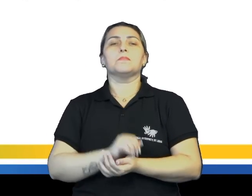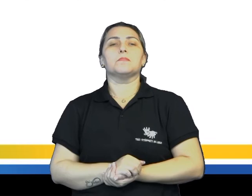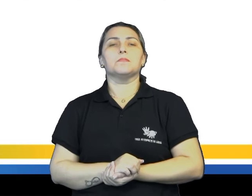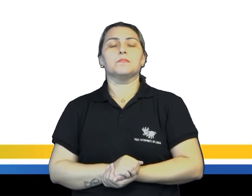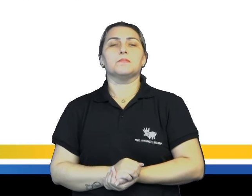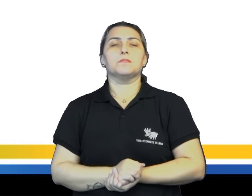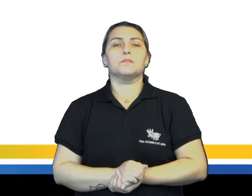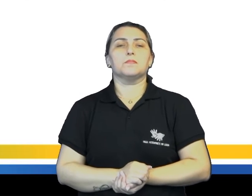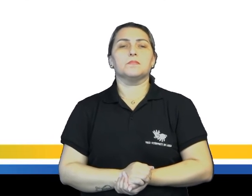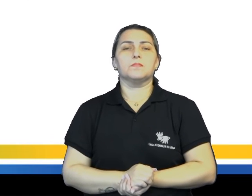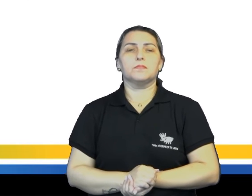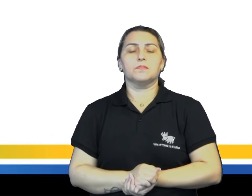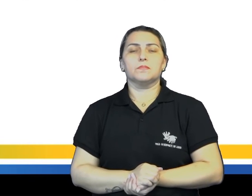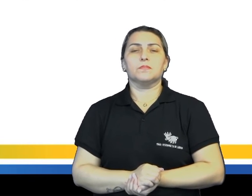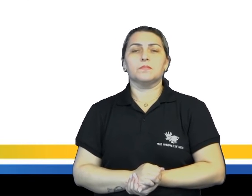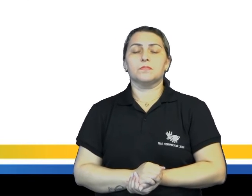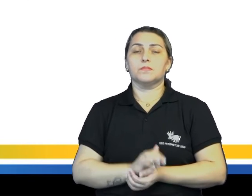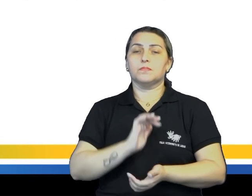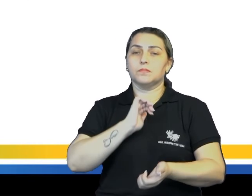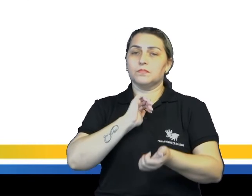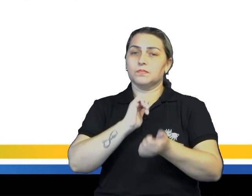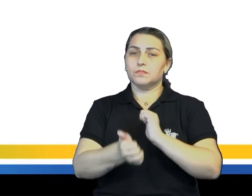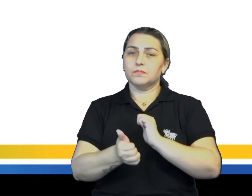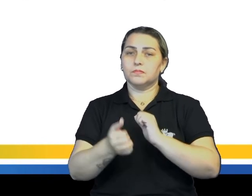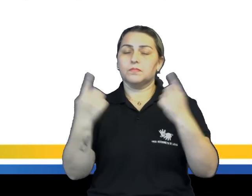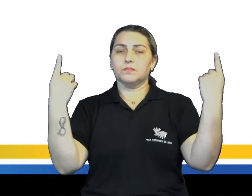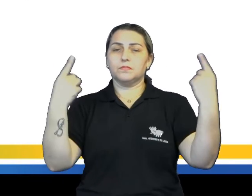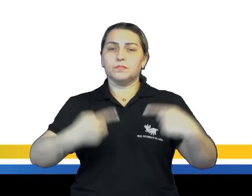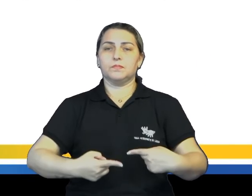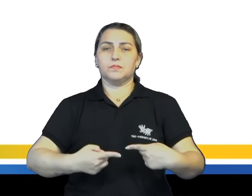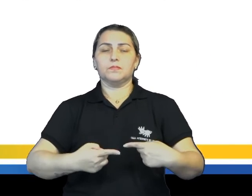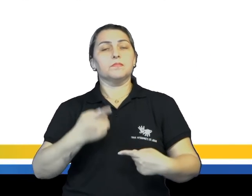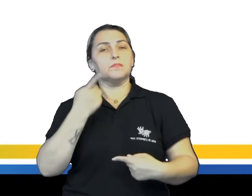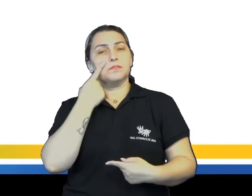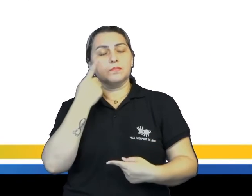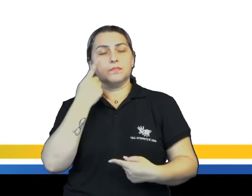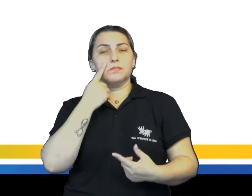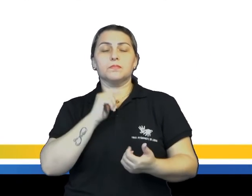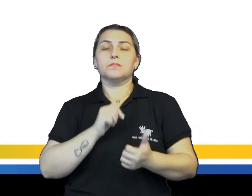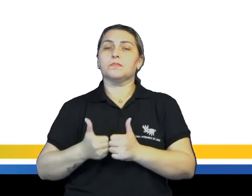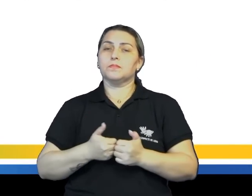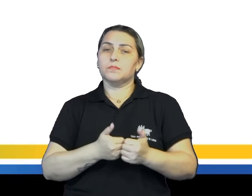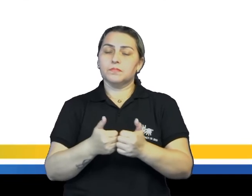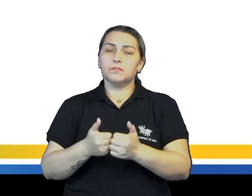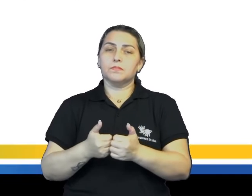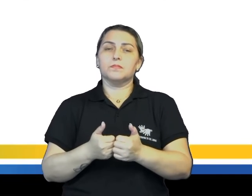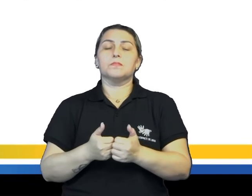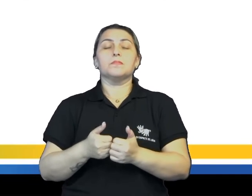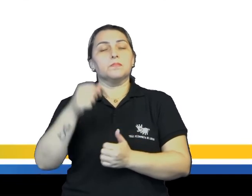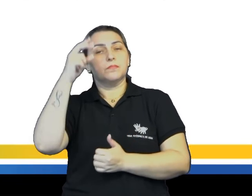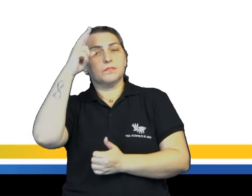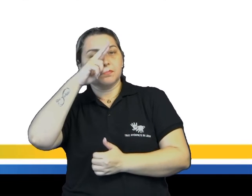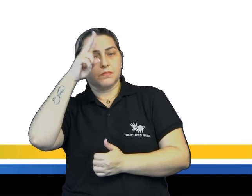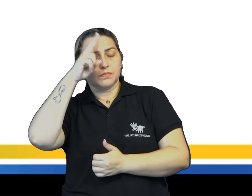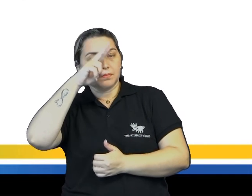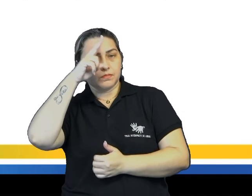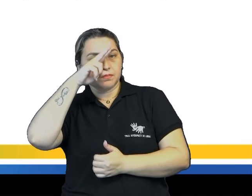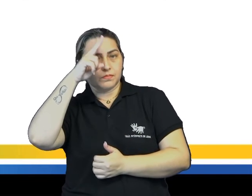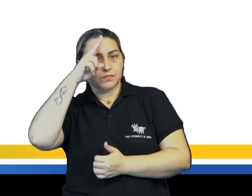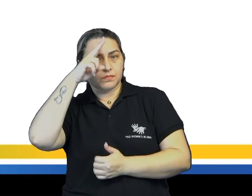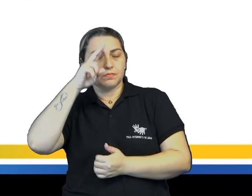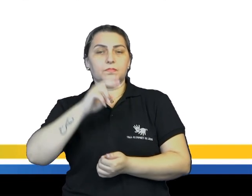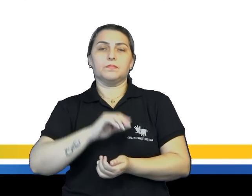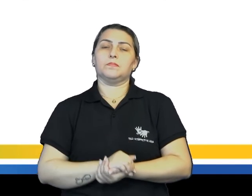mais que esportes sejam competitivos, vejam que jogos são o quê? Lembram lá daquele aspecto um pouco próximo